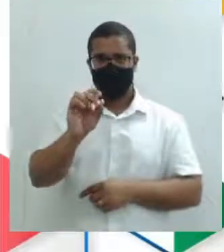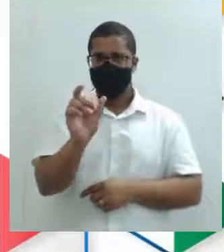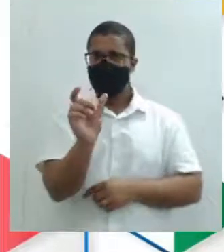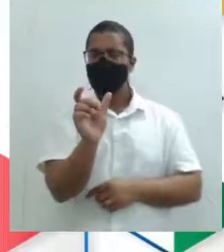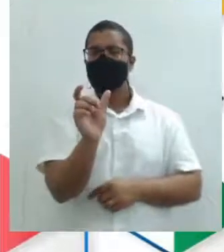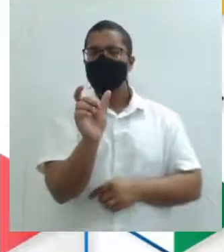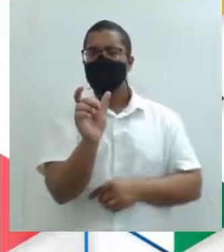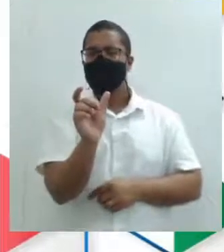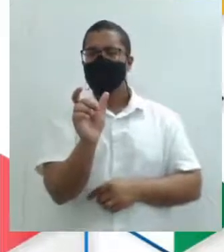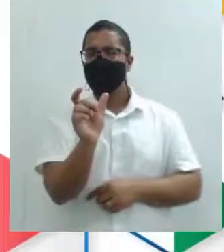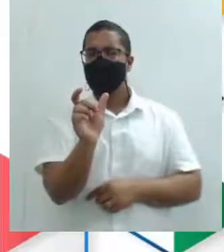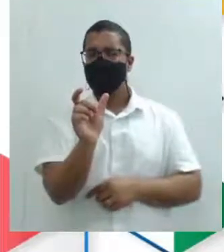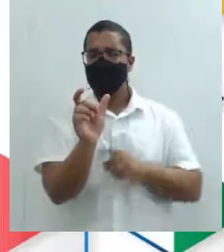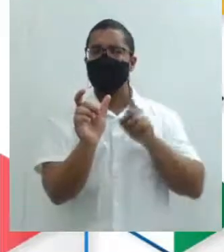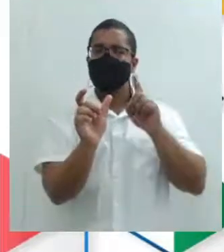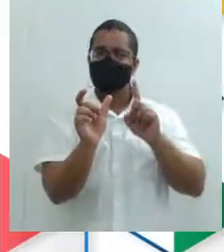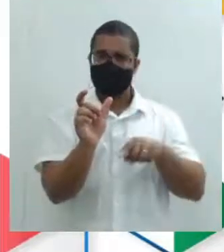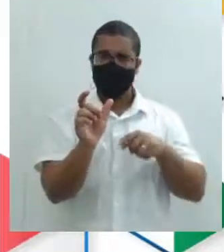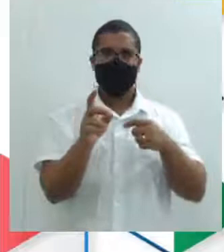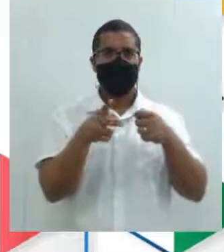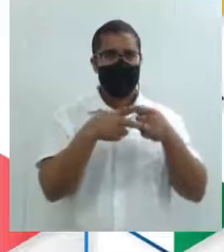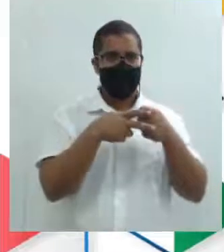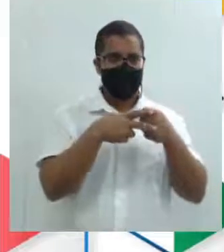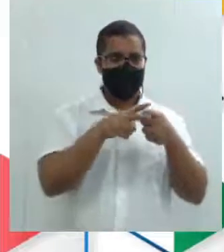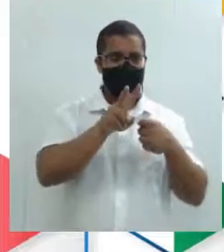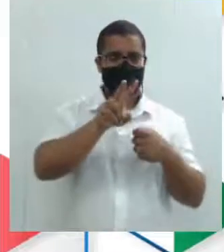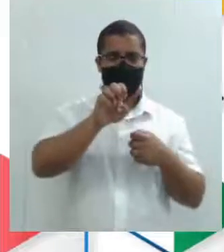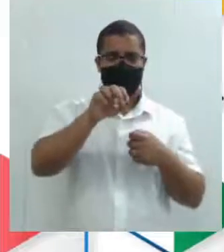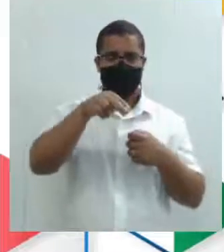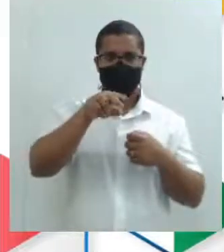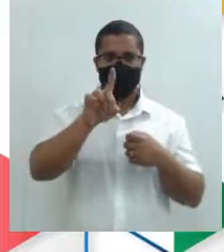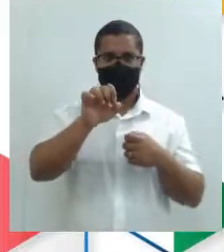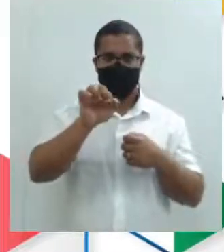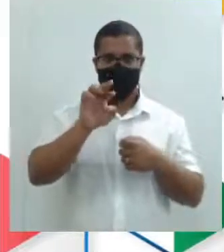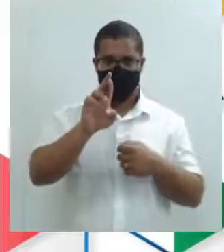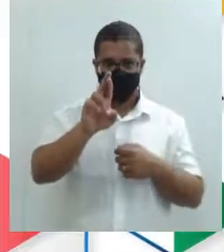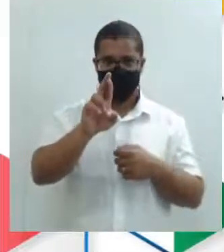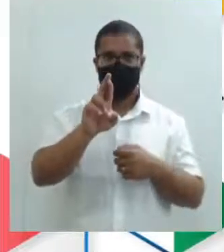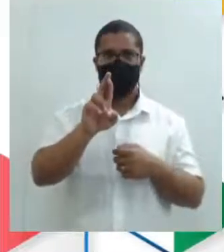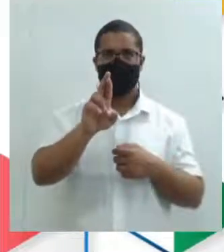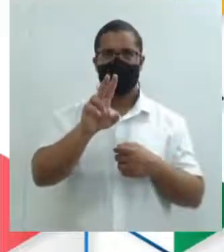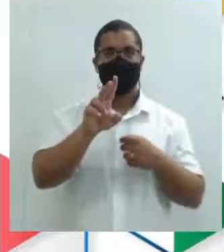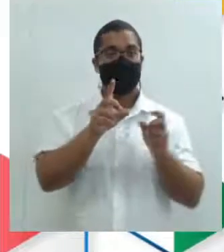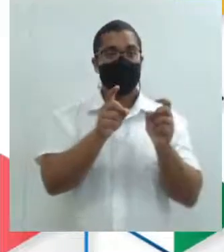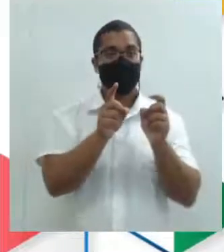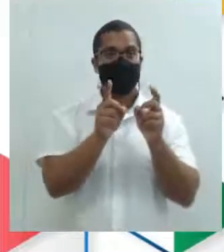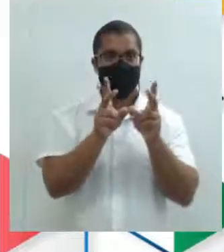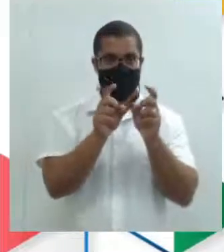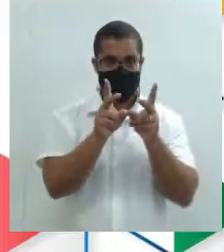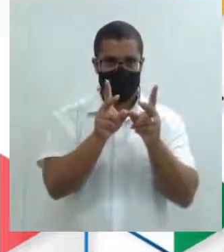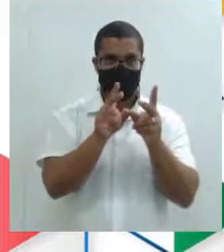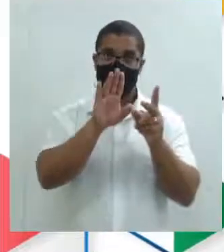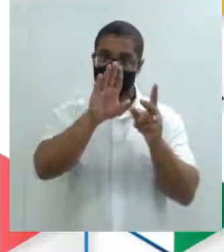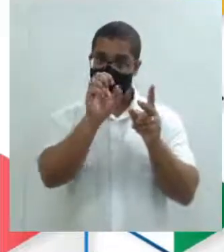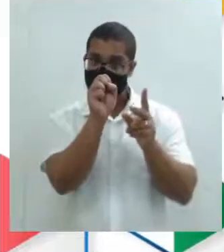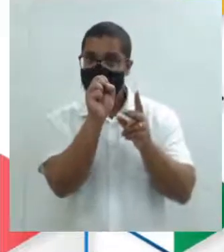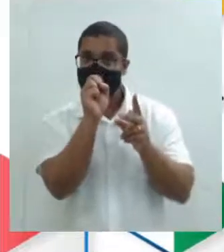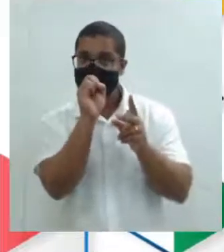palavra vender, que é um verbo. A palavra vender, quando